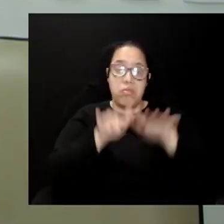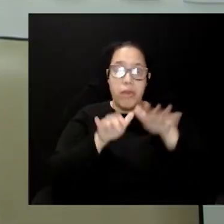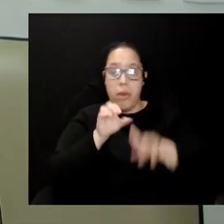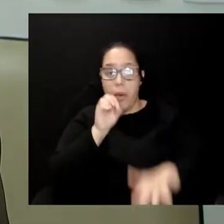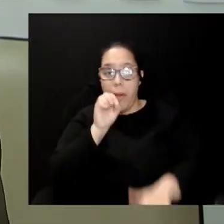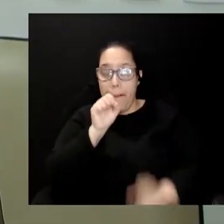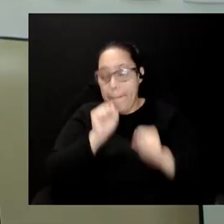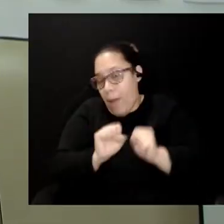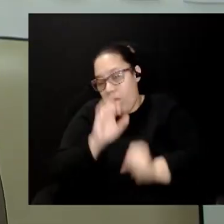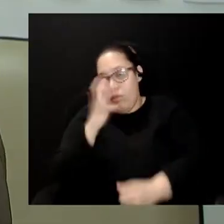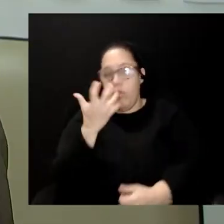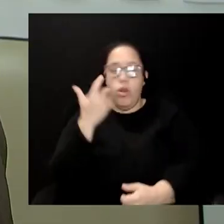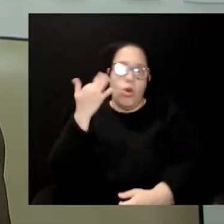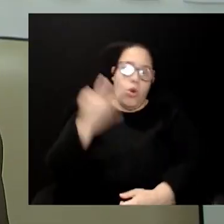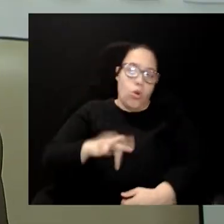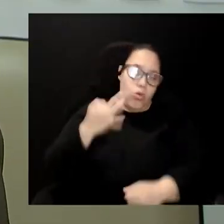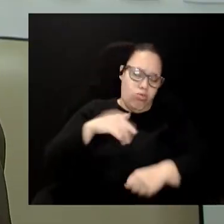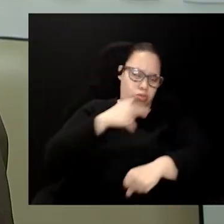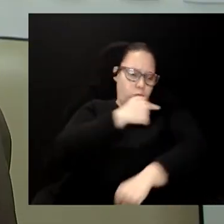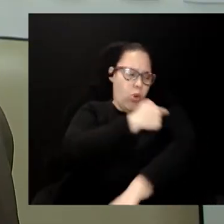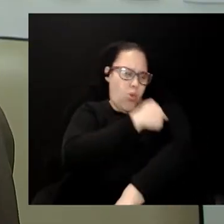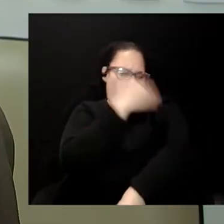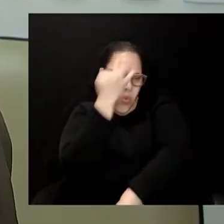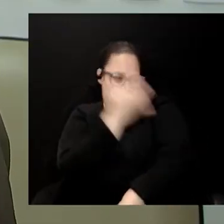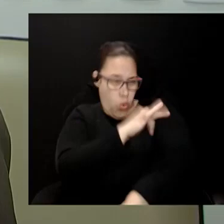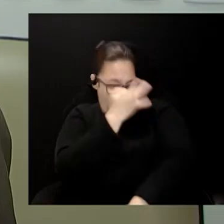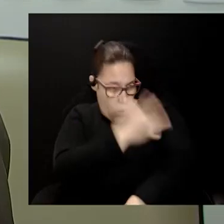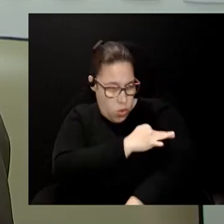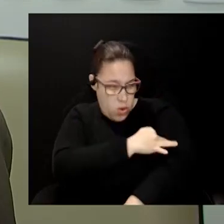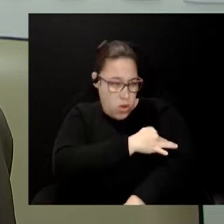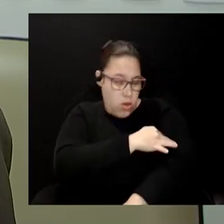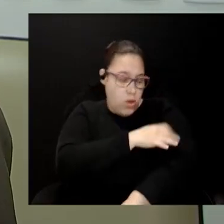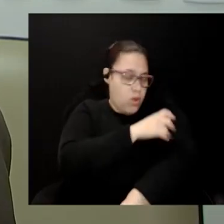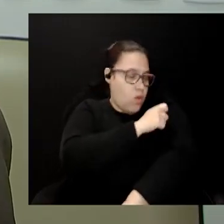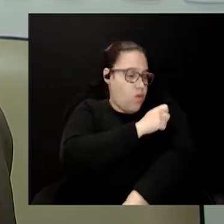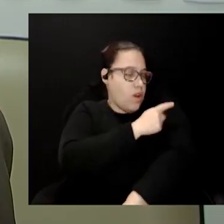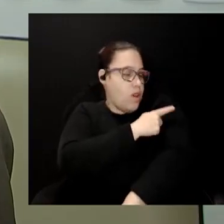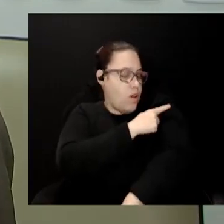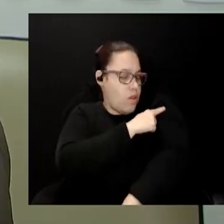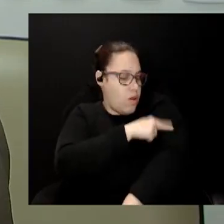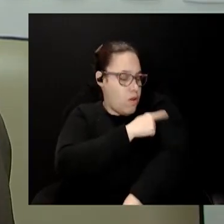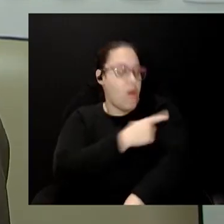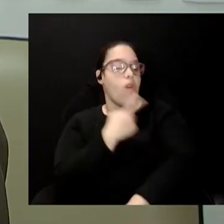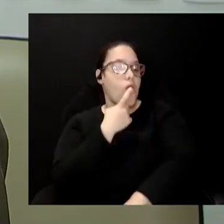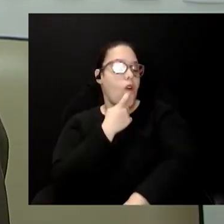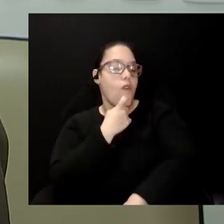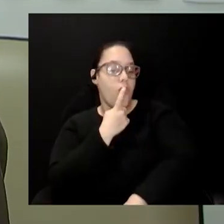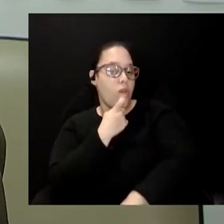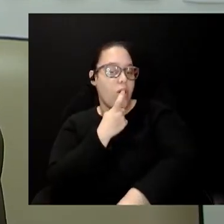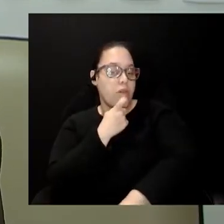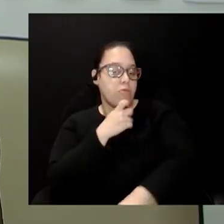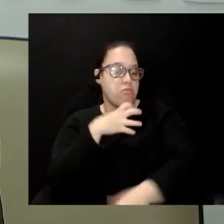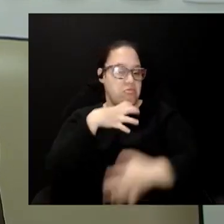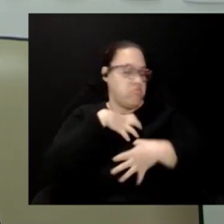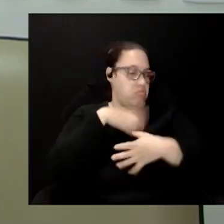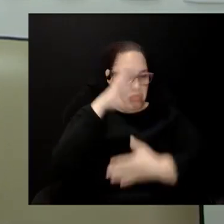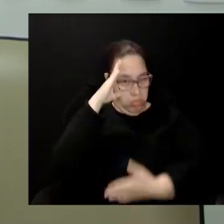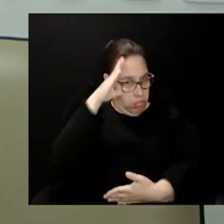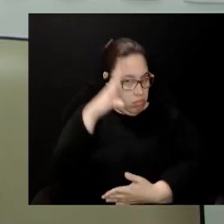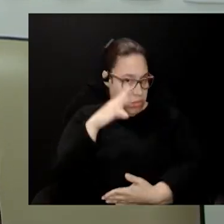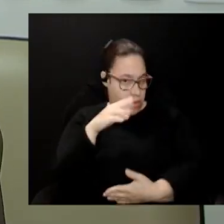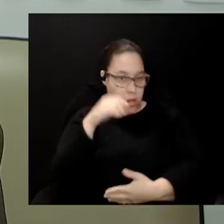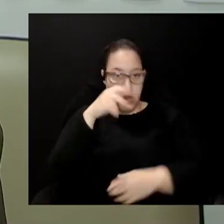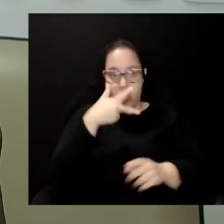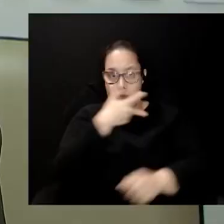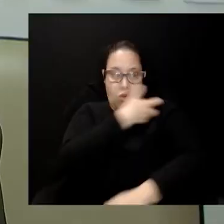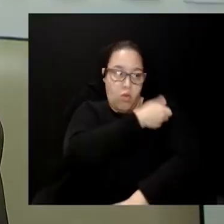no local, às vezes um pouco de vermelhidão, são as principais reações que a gente tem, assim como em outras vacinas. Mas ele